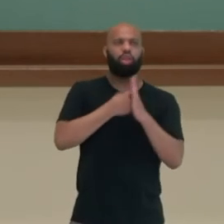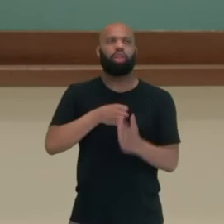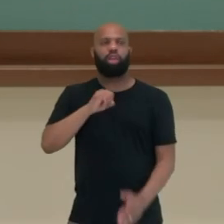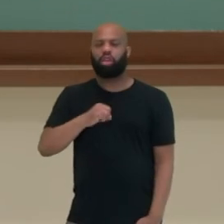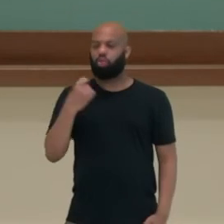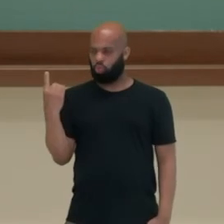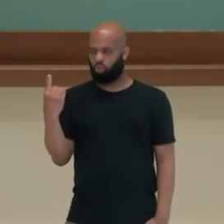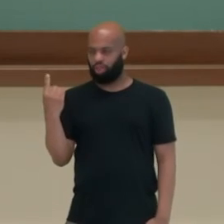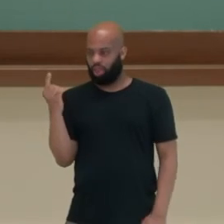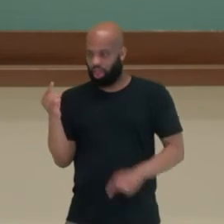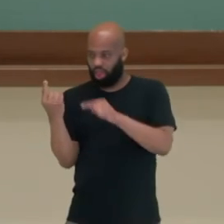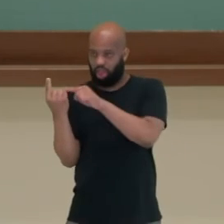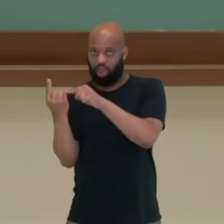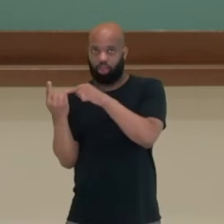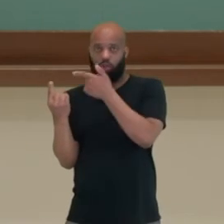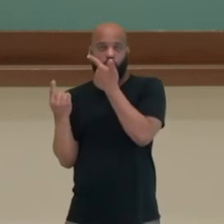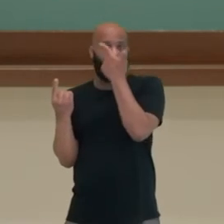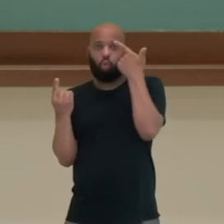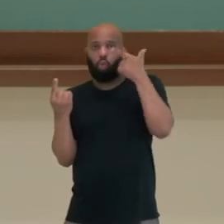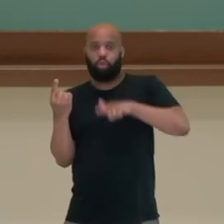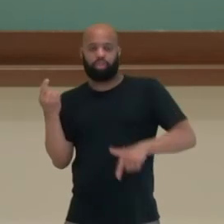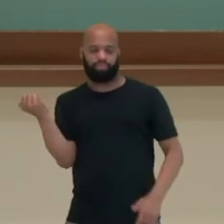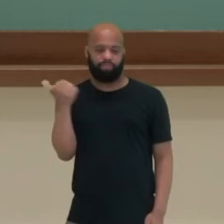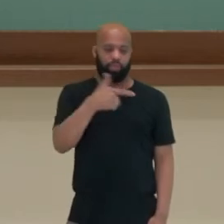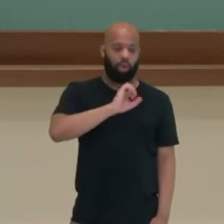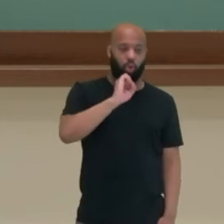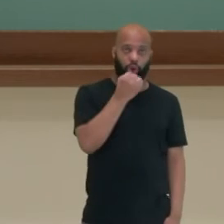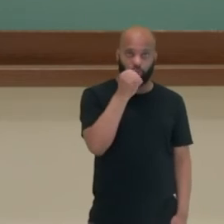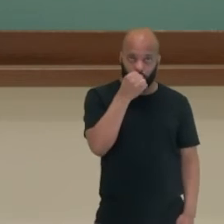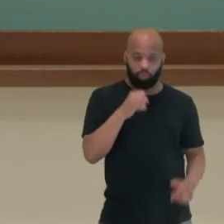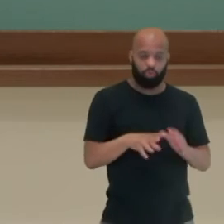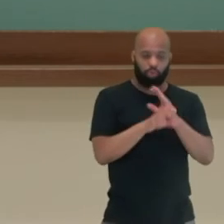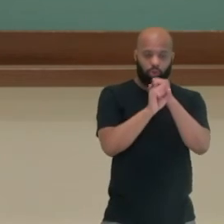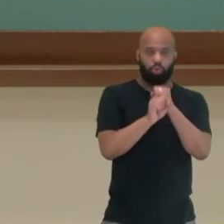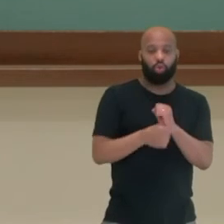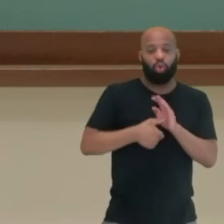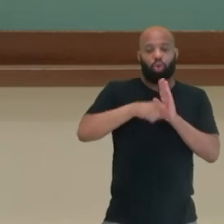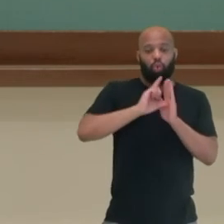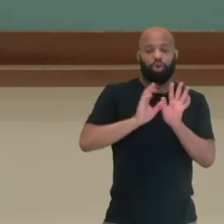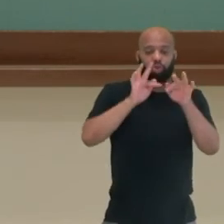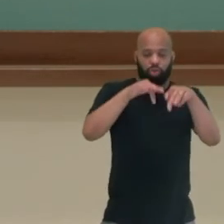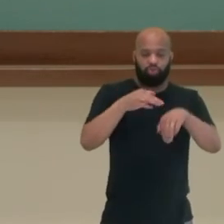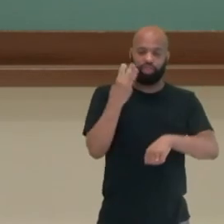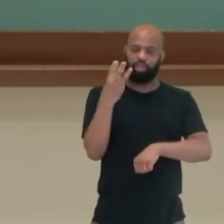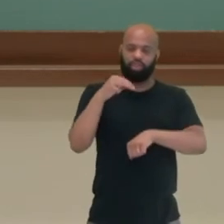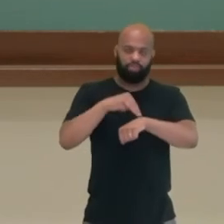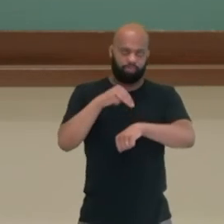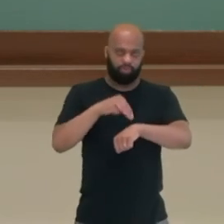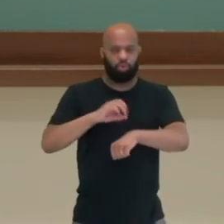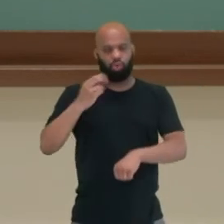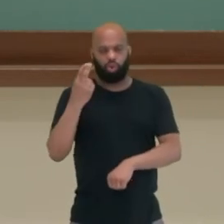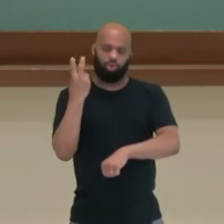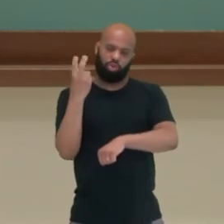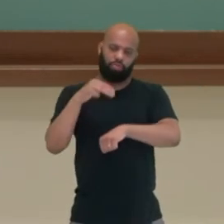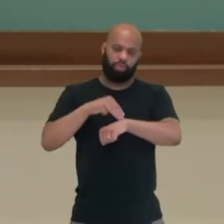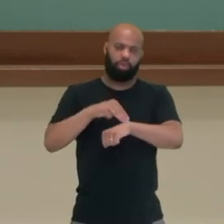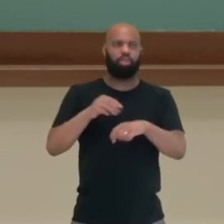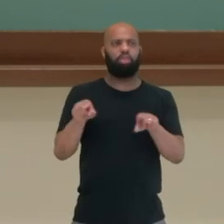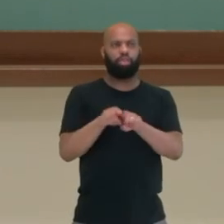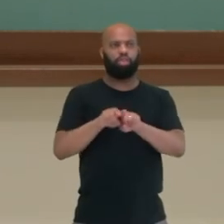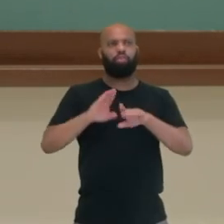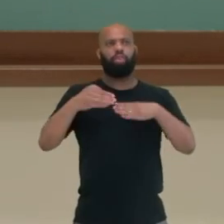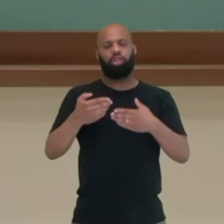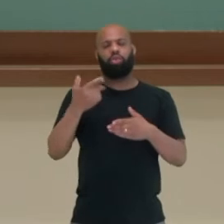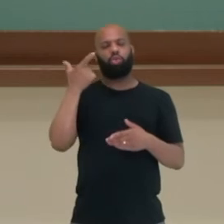atleta consegue abrir 8 pontos de vantagem, antes de finalizar esses 3 minutos ou esses 2,